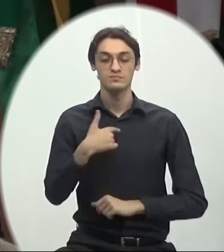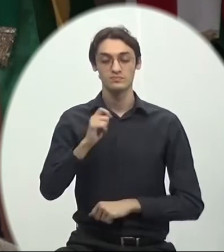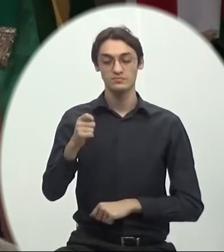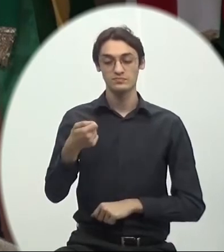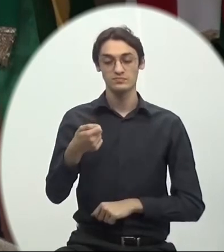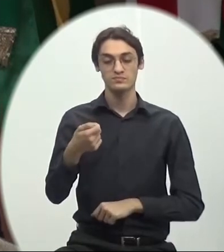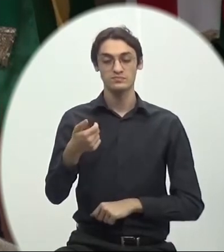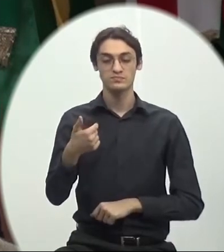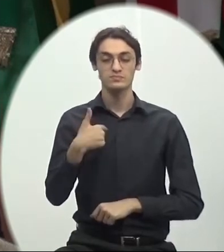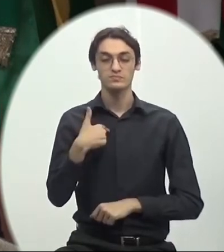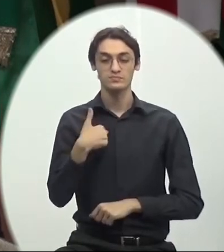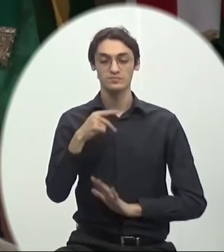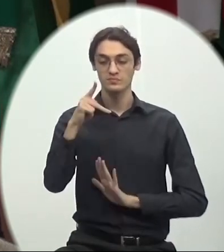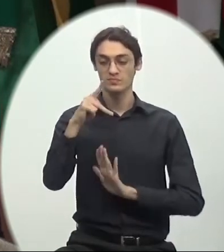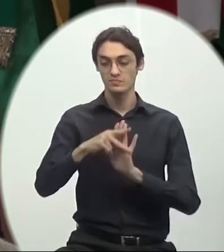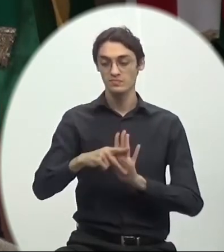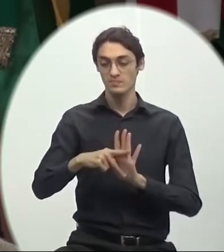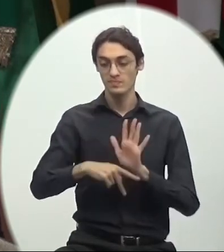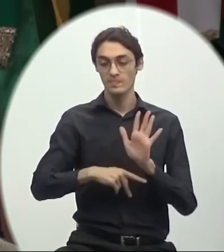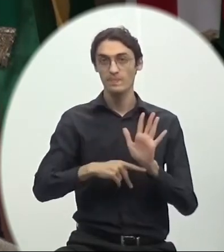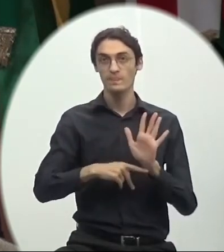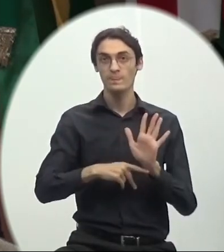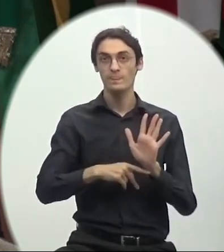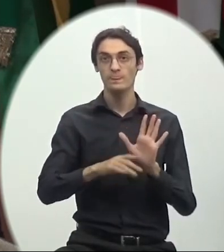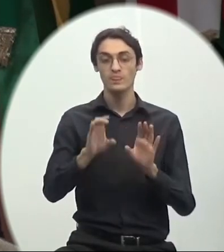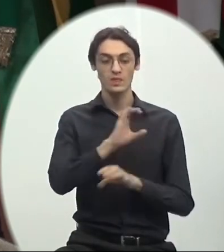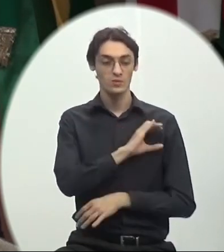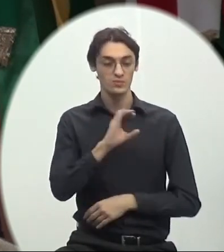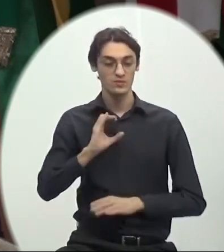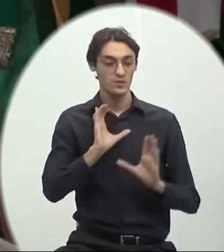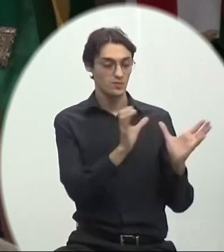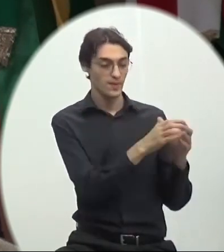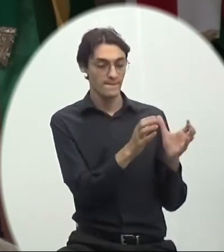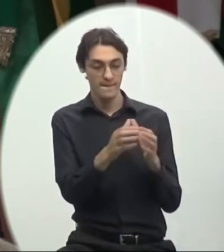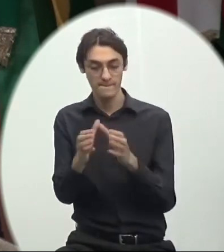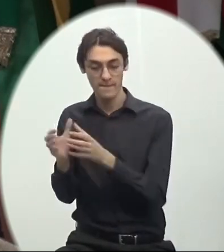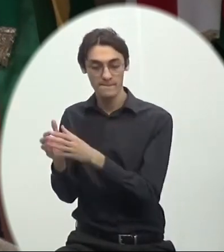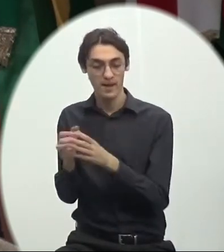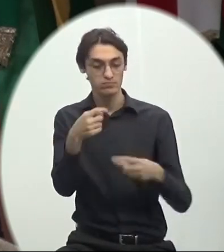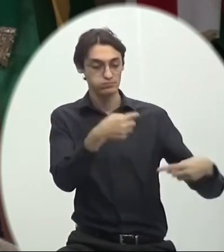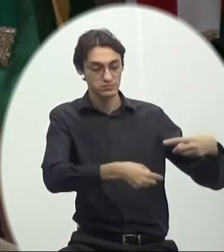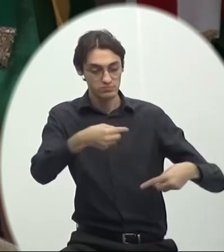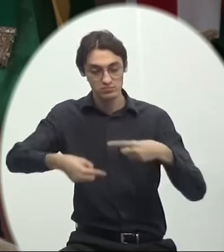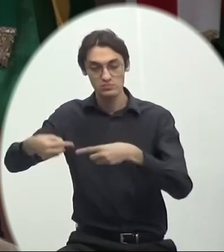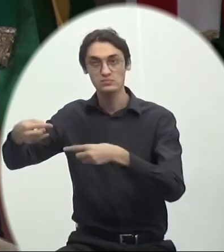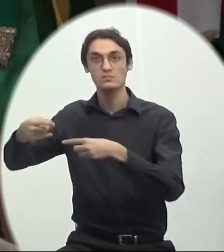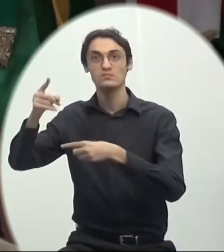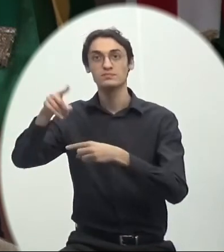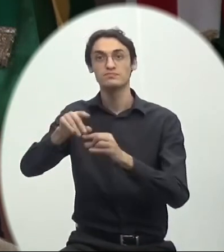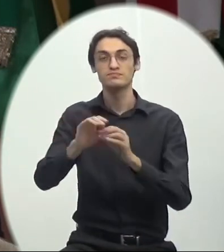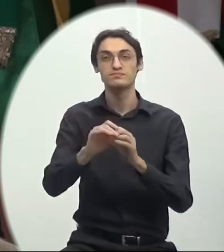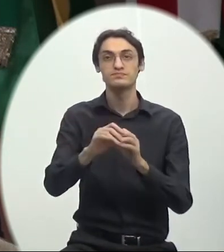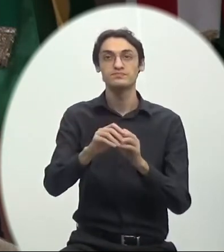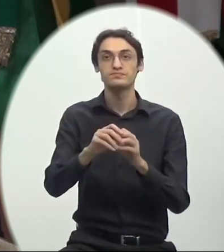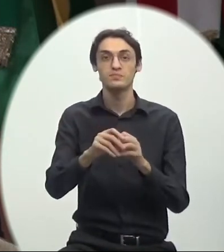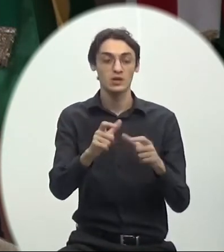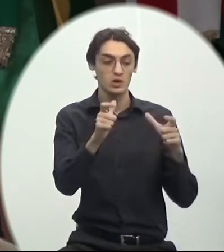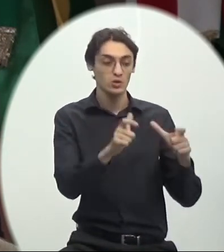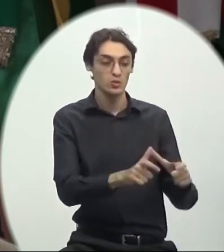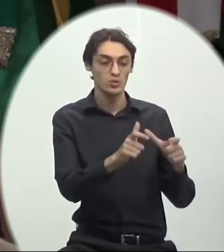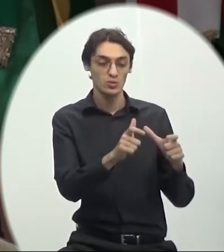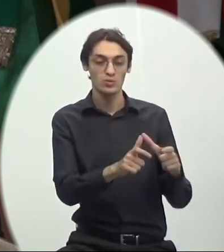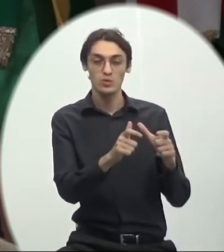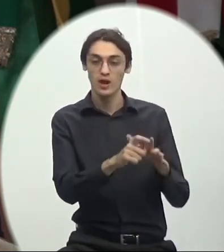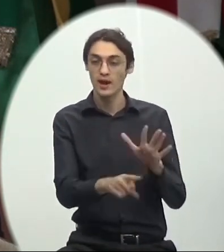esse projeto ele tramitou por todas as comissões e ele institui a reserva para vagas para mulheres em situação